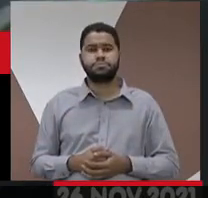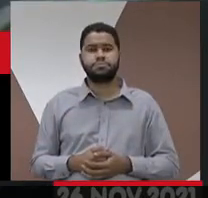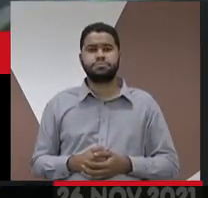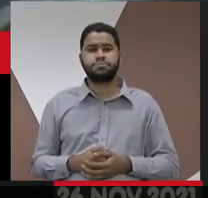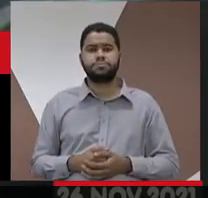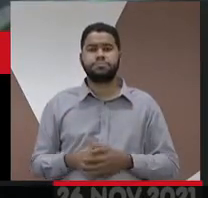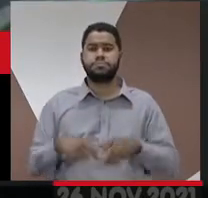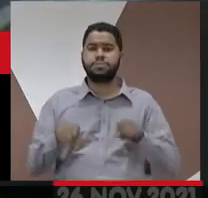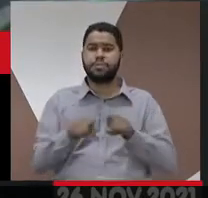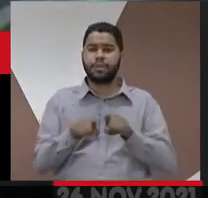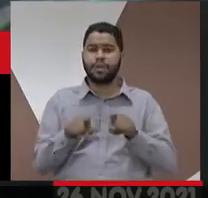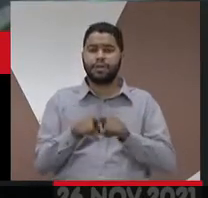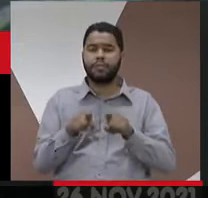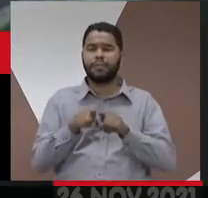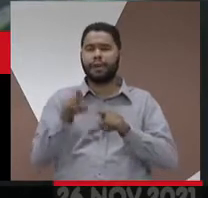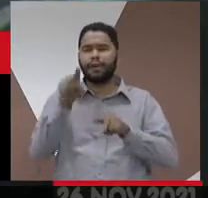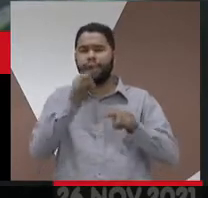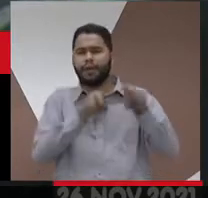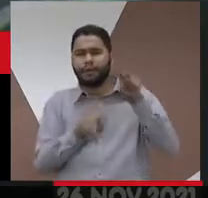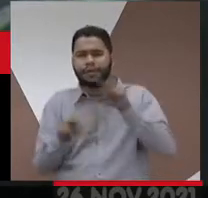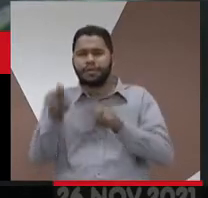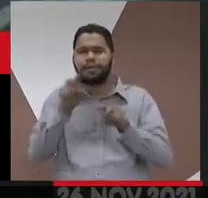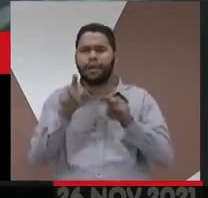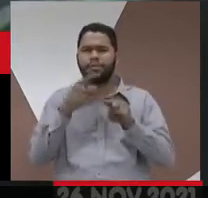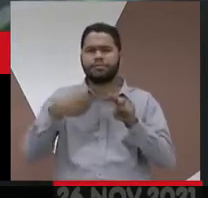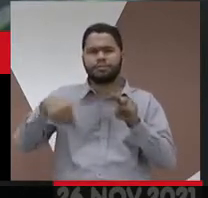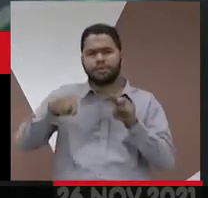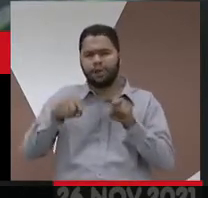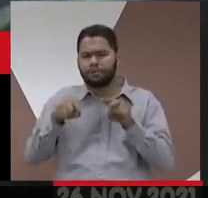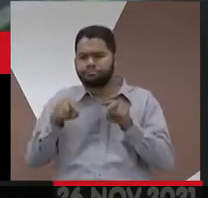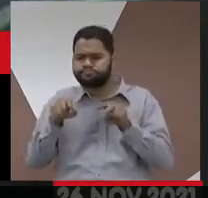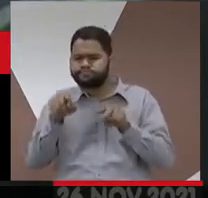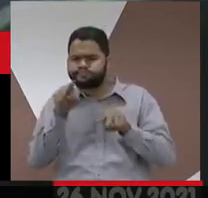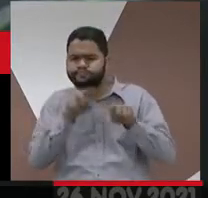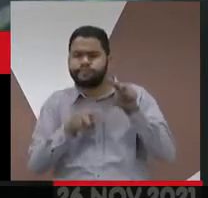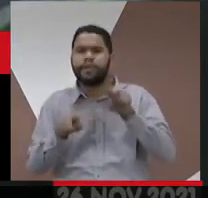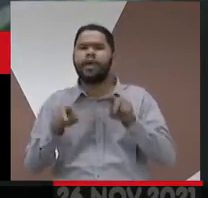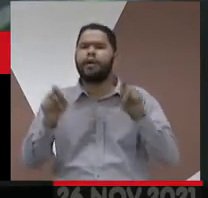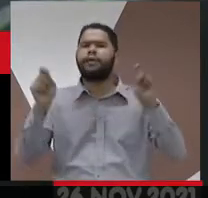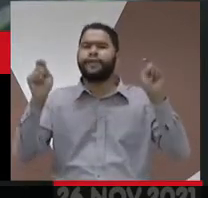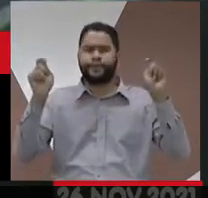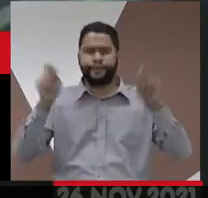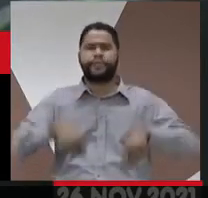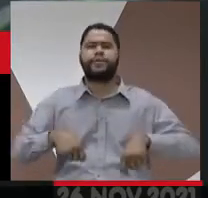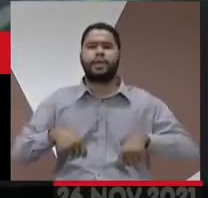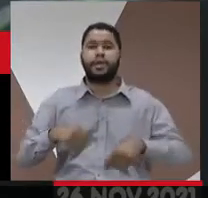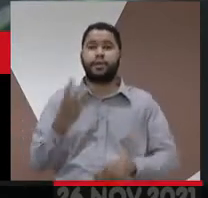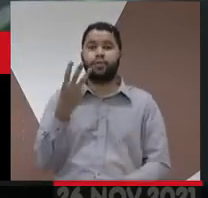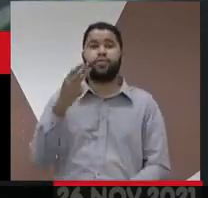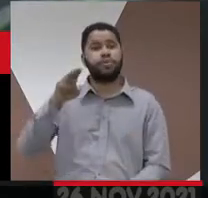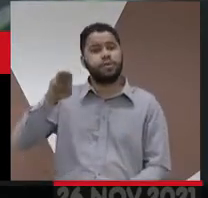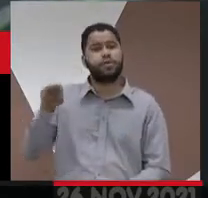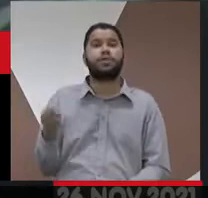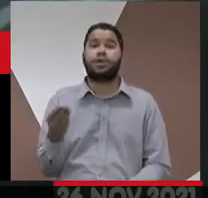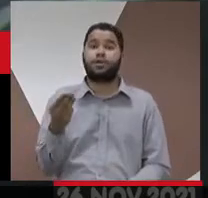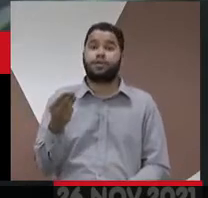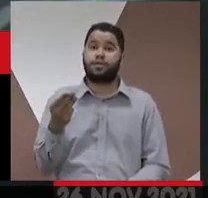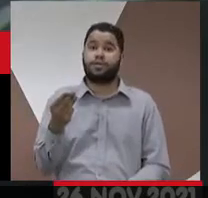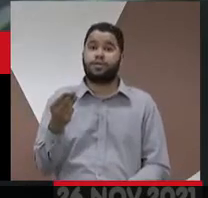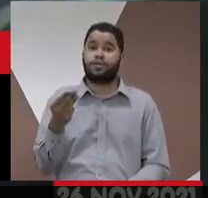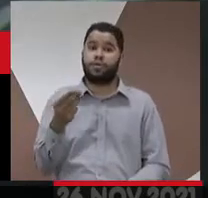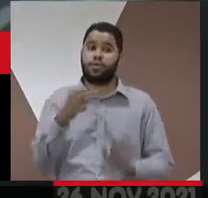Pelas análises que nós fizemos, a obra dá para fazer com 3 milhões no nosso